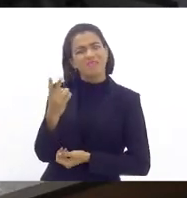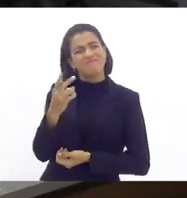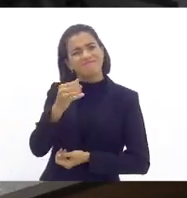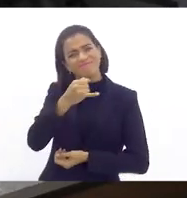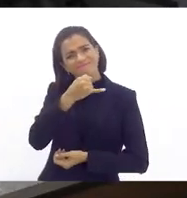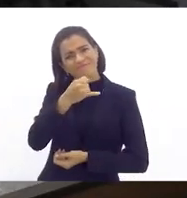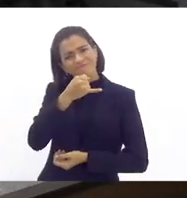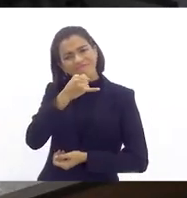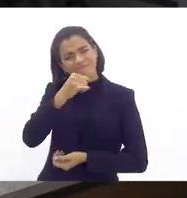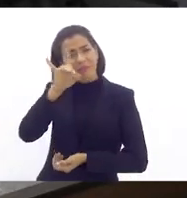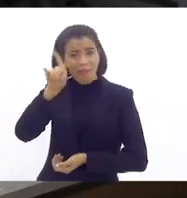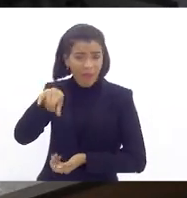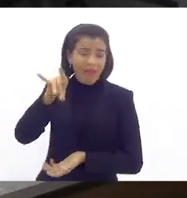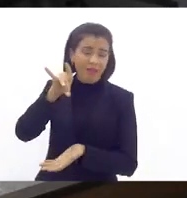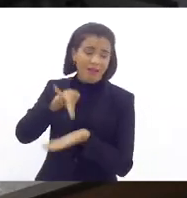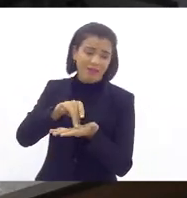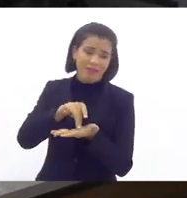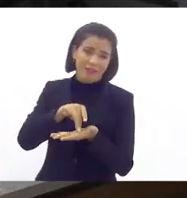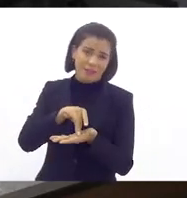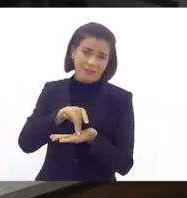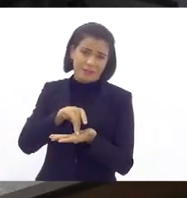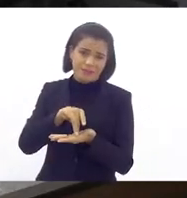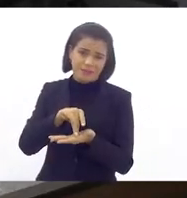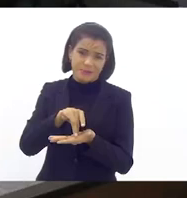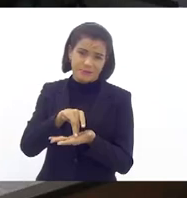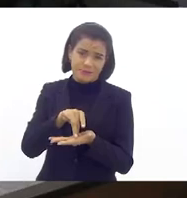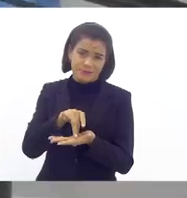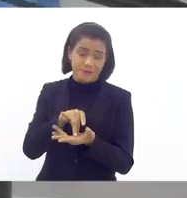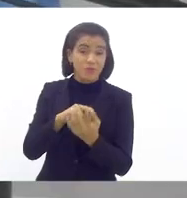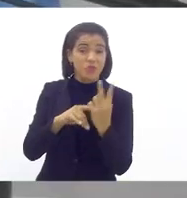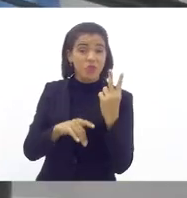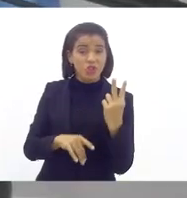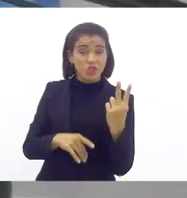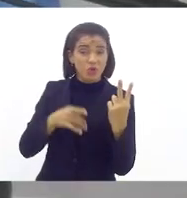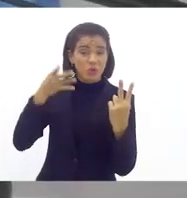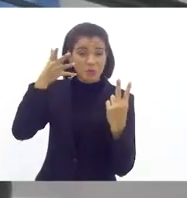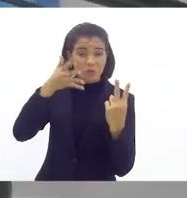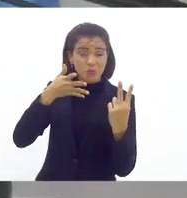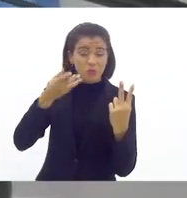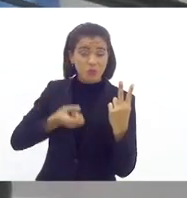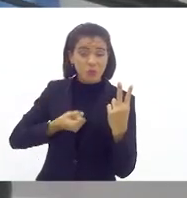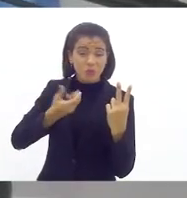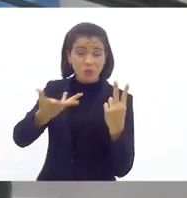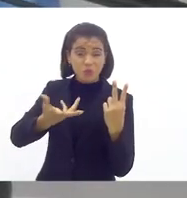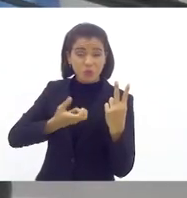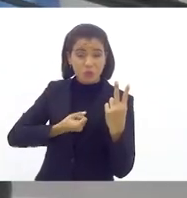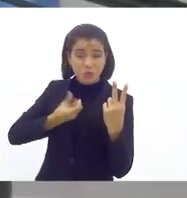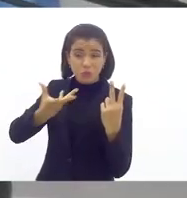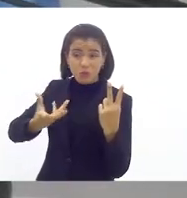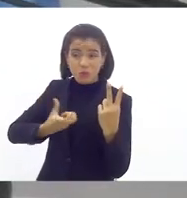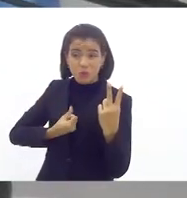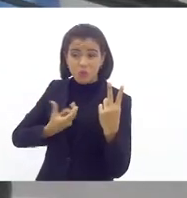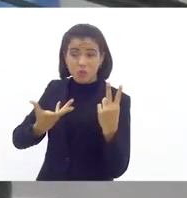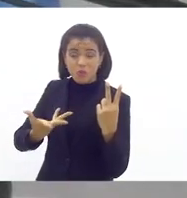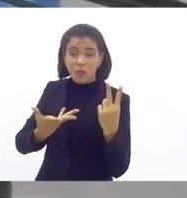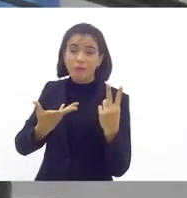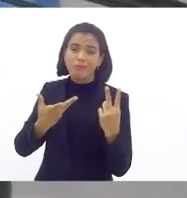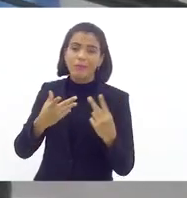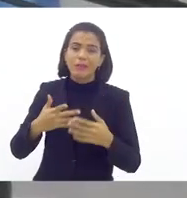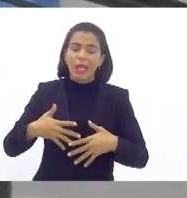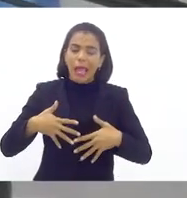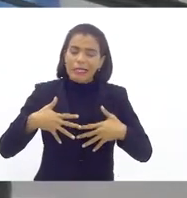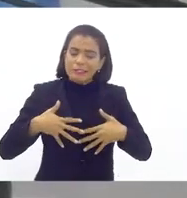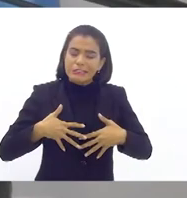realidade que acontece através desses dois exemplos. Muito bom esses depoimentos que, além de ter dignidade e